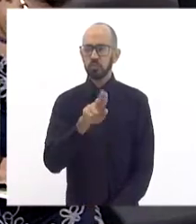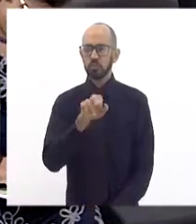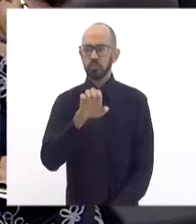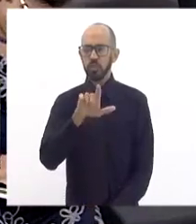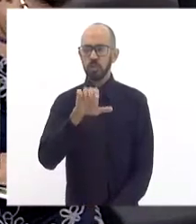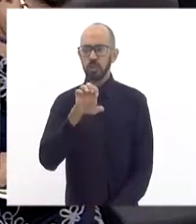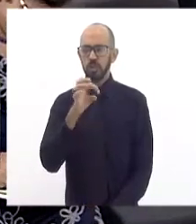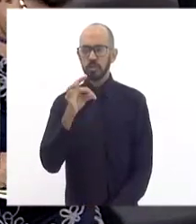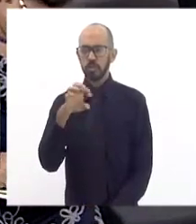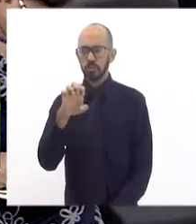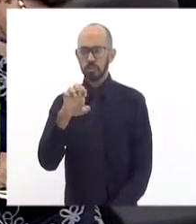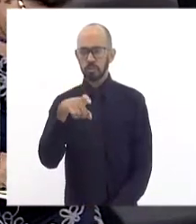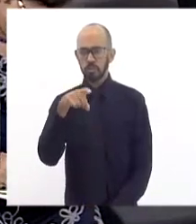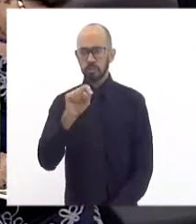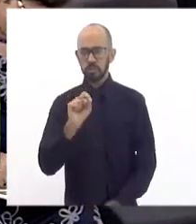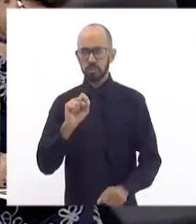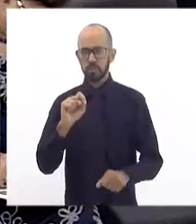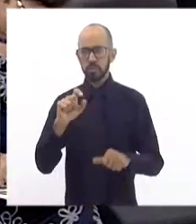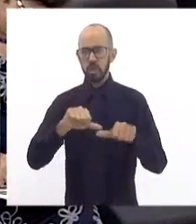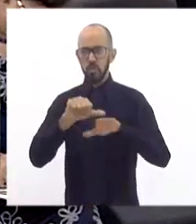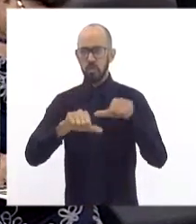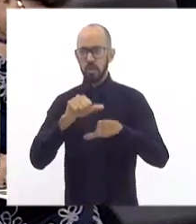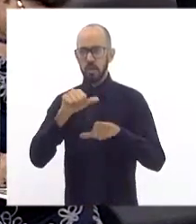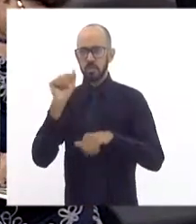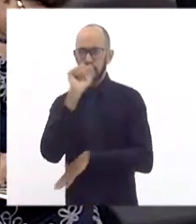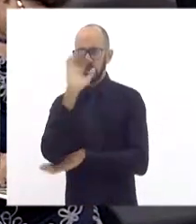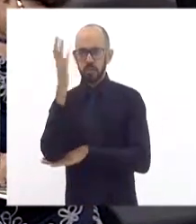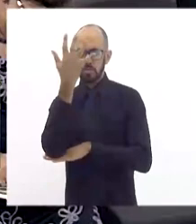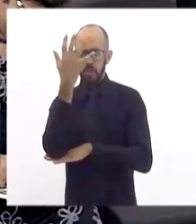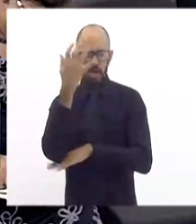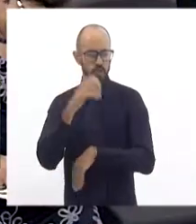Martins especialista na gestão de projetos alterações climáticas